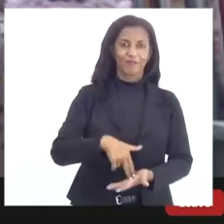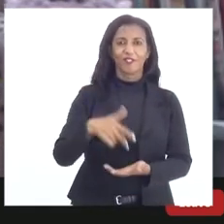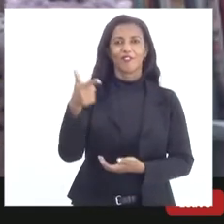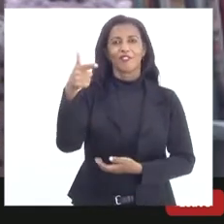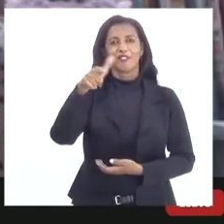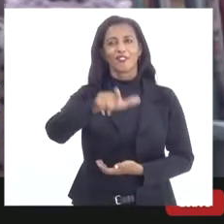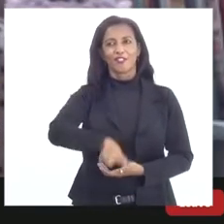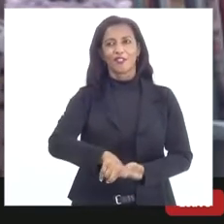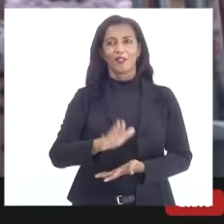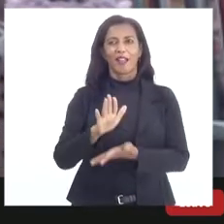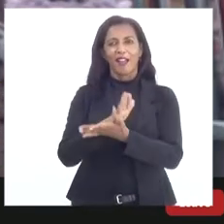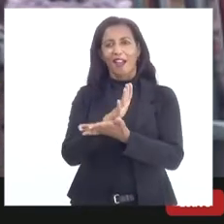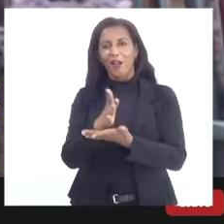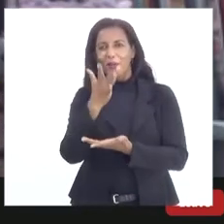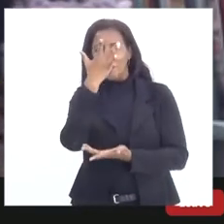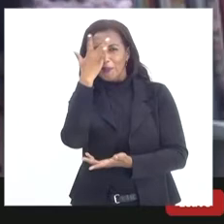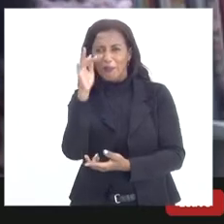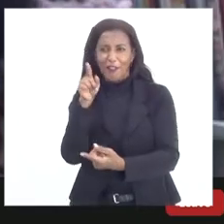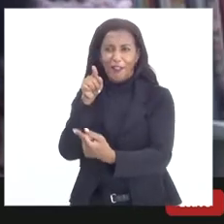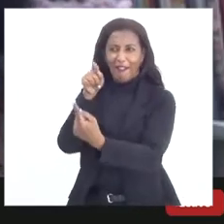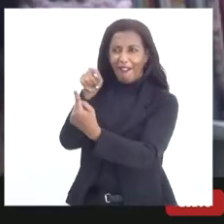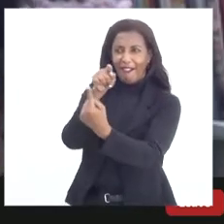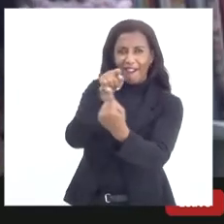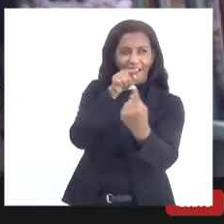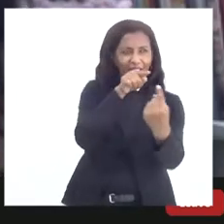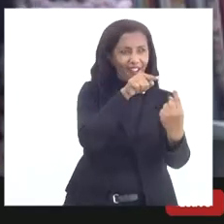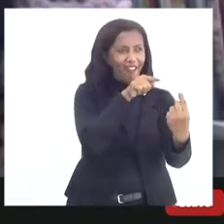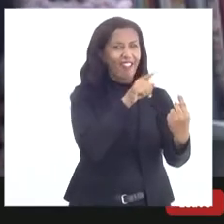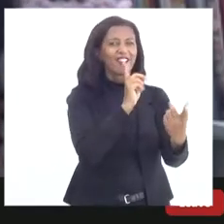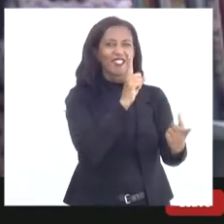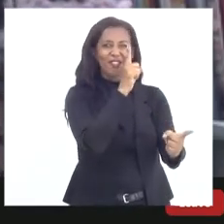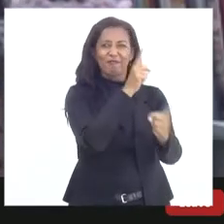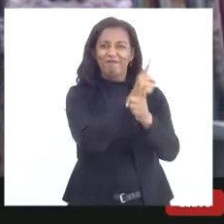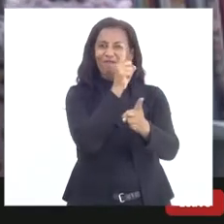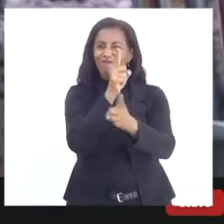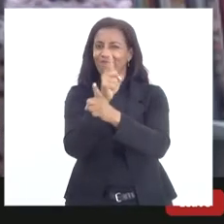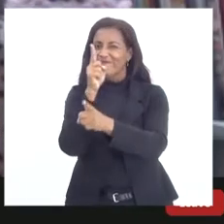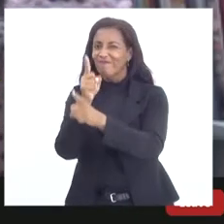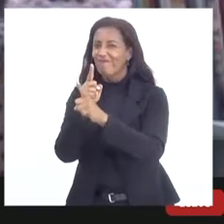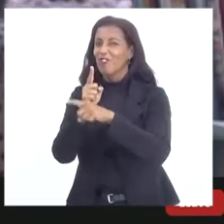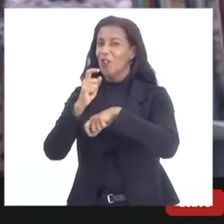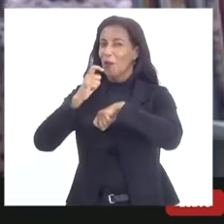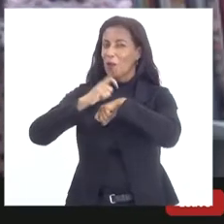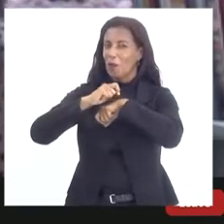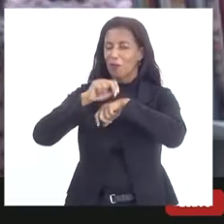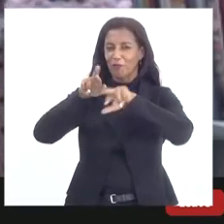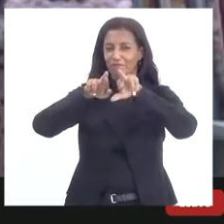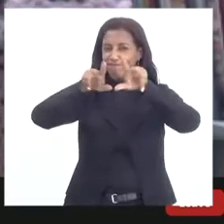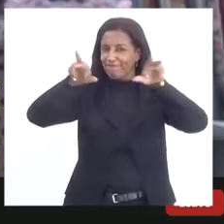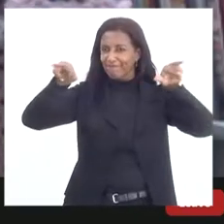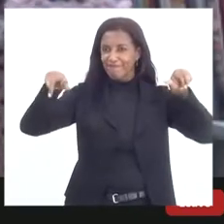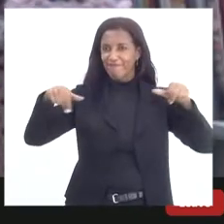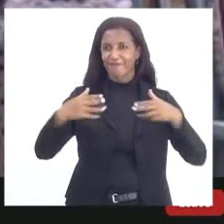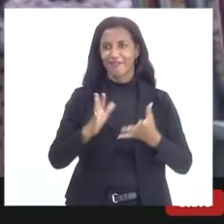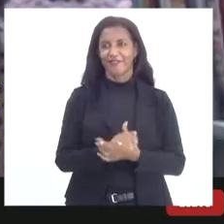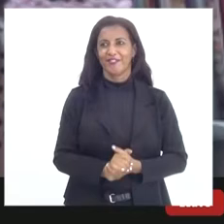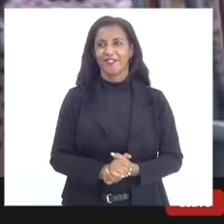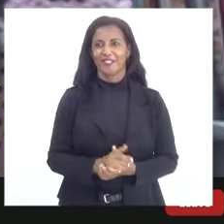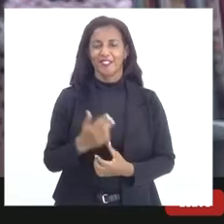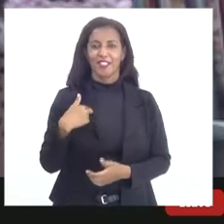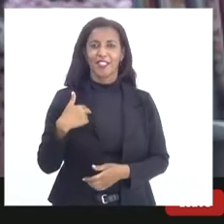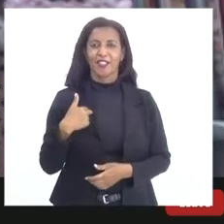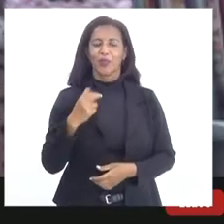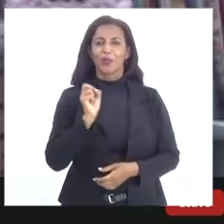com algumas pessoas que a gente já se encontra em muitas lutas, em muitos momentos, né? Eu